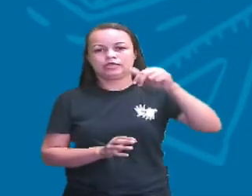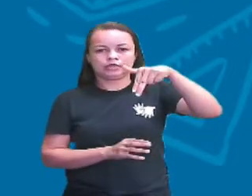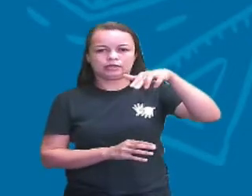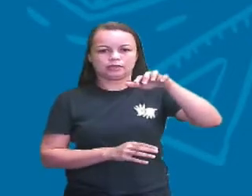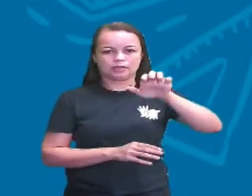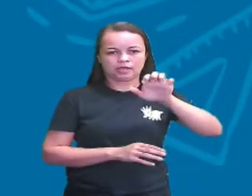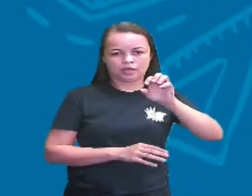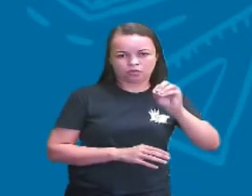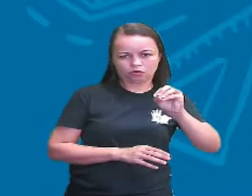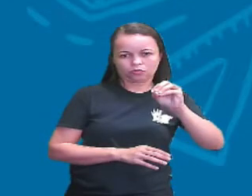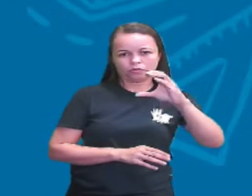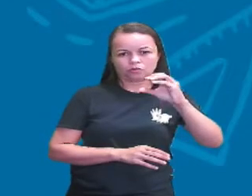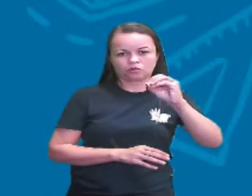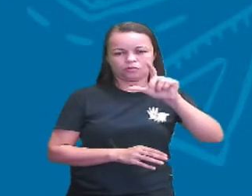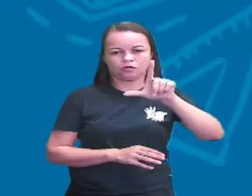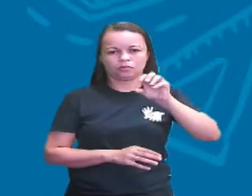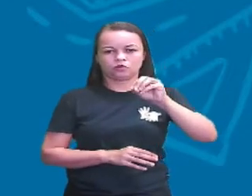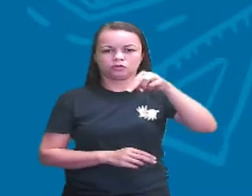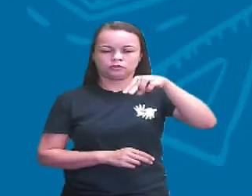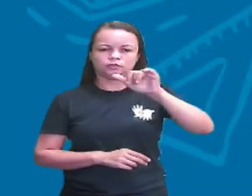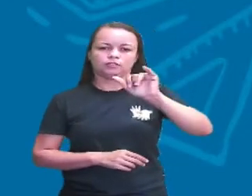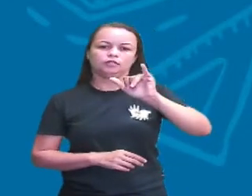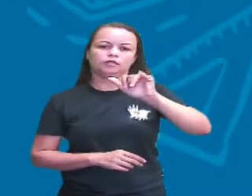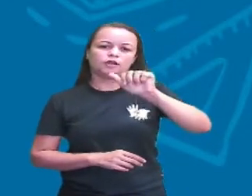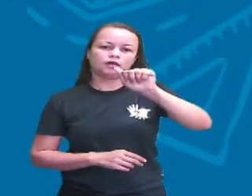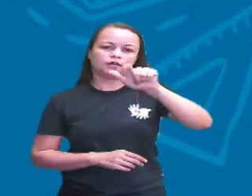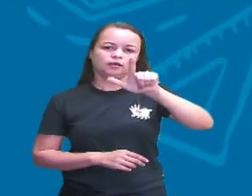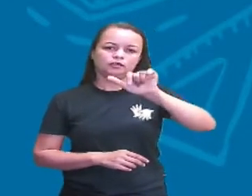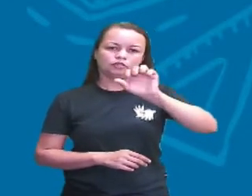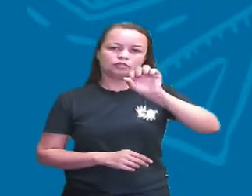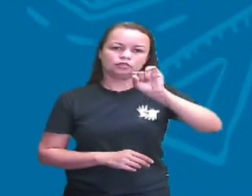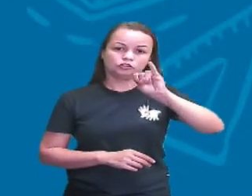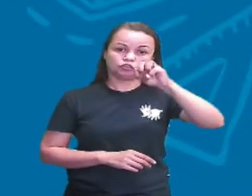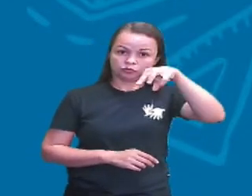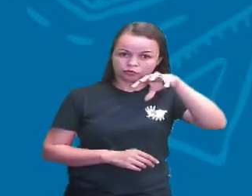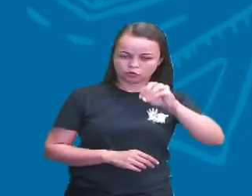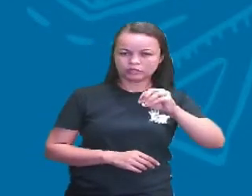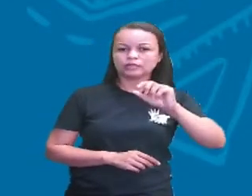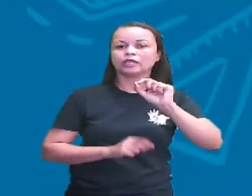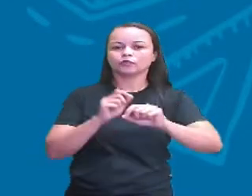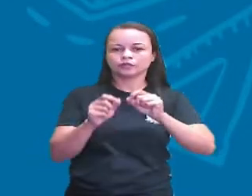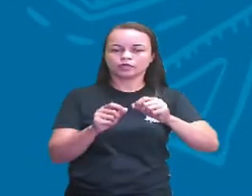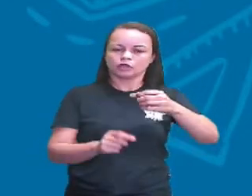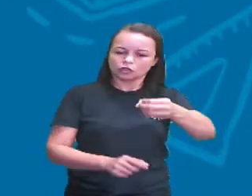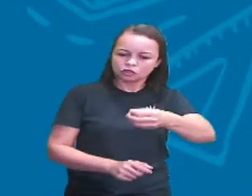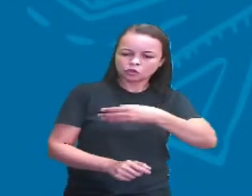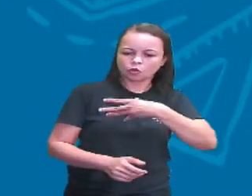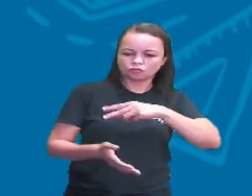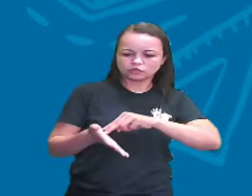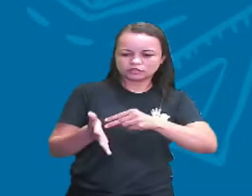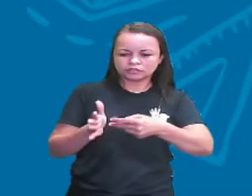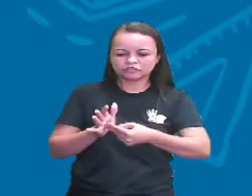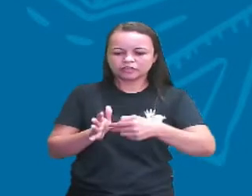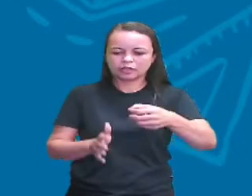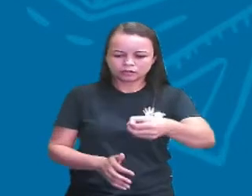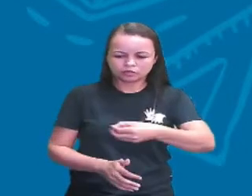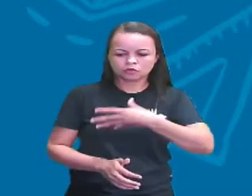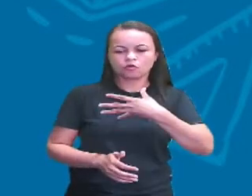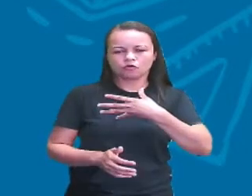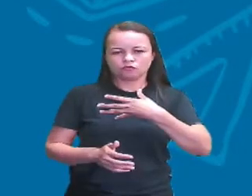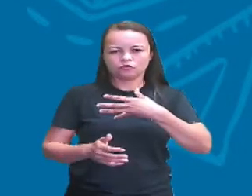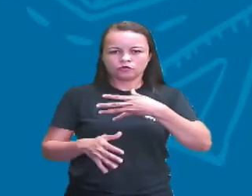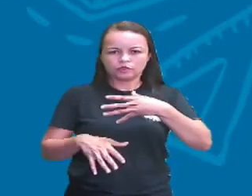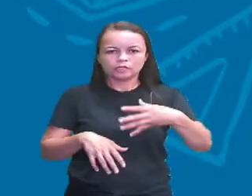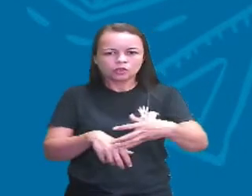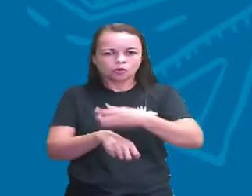neocolonialismo. Neo quer dizer novo. Colonialismo, colonizar uma região, dominar uma região. Vocês devem